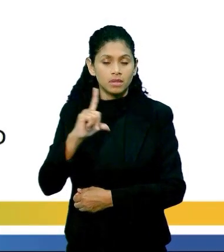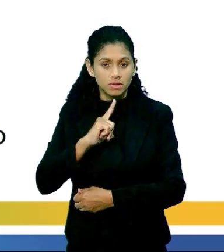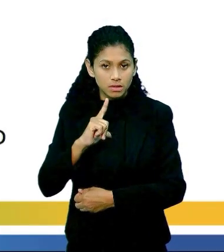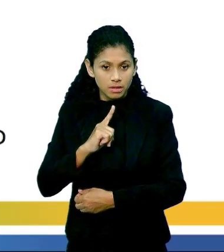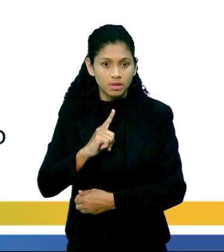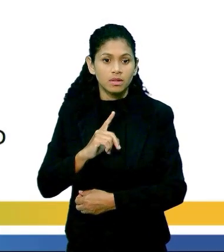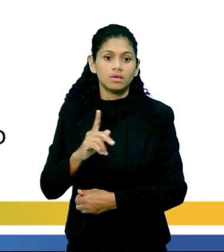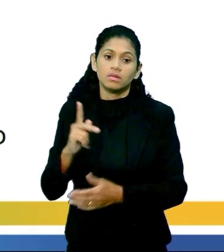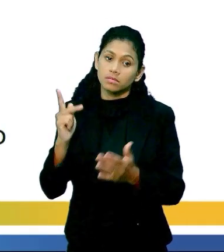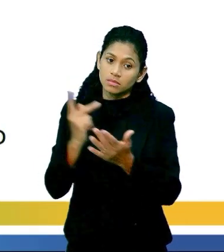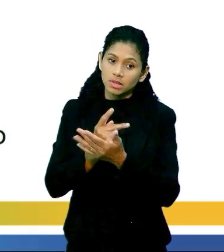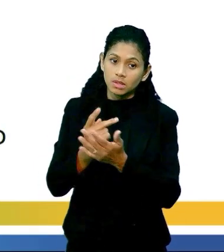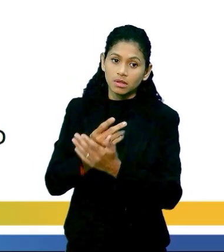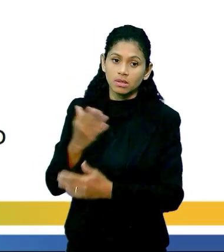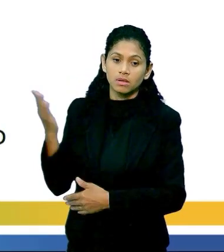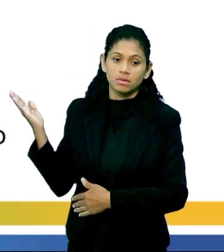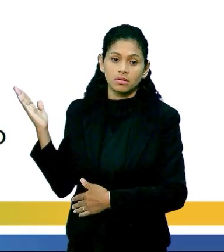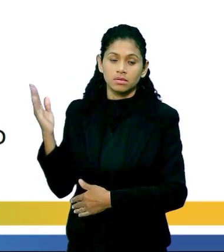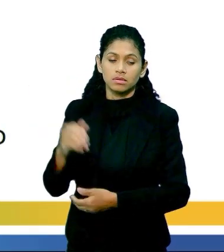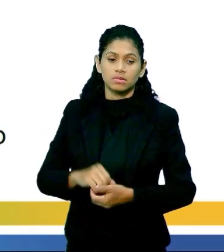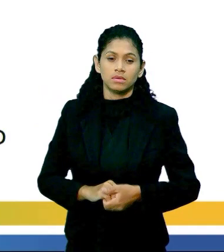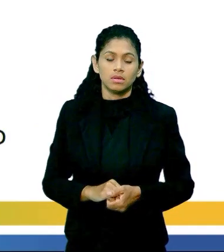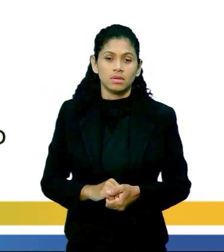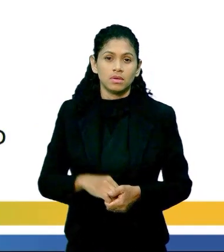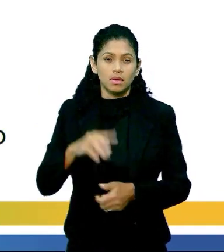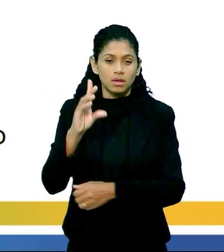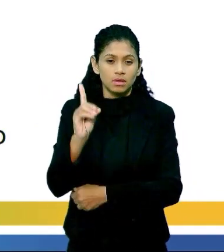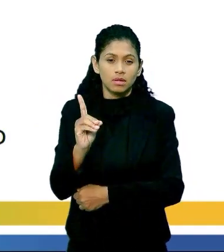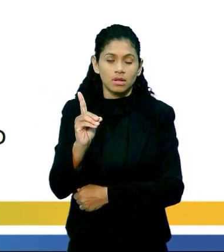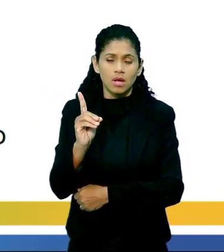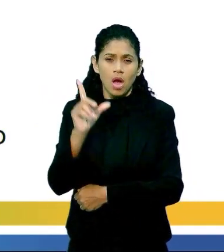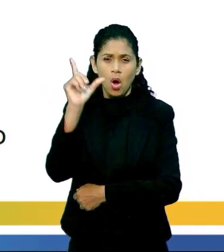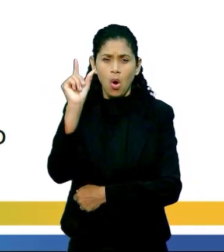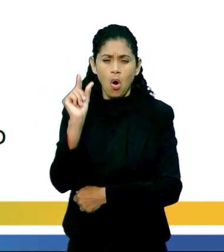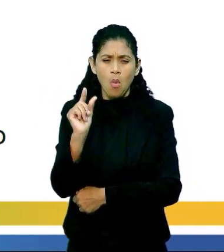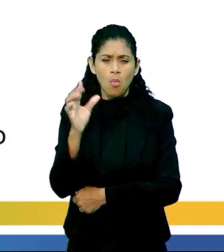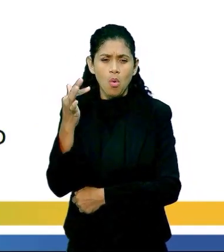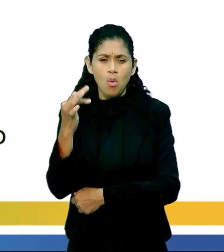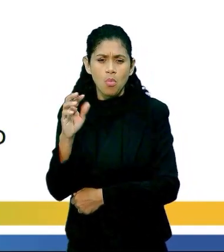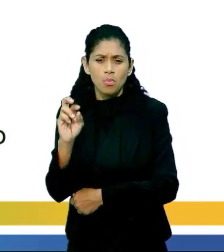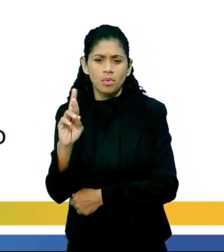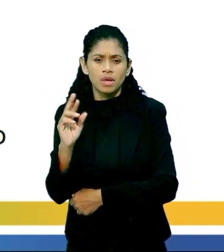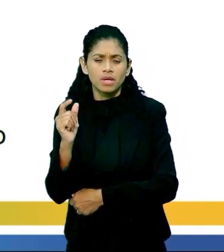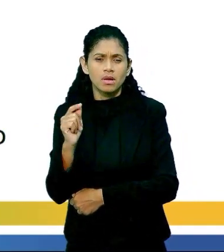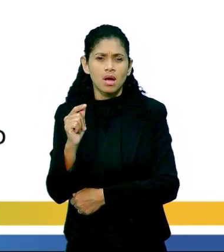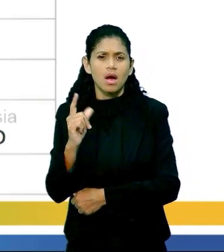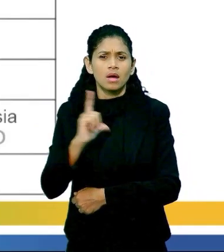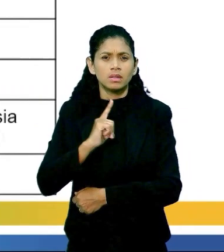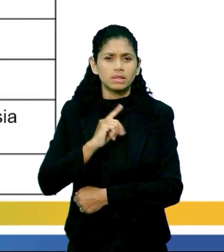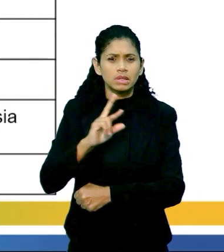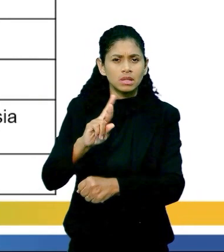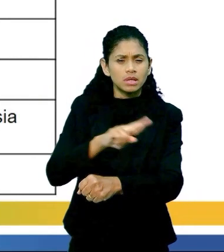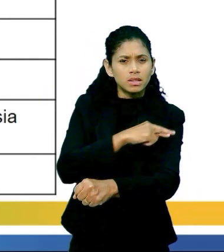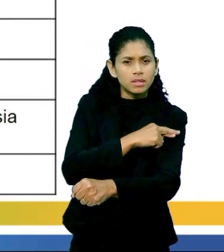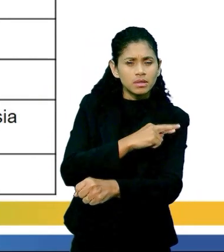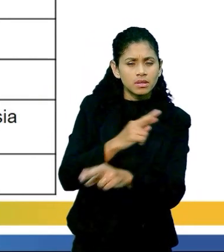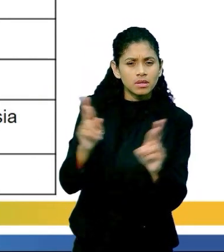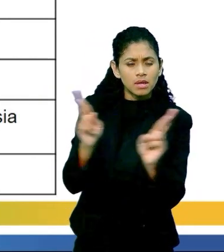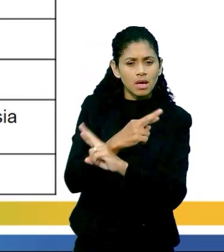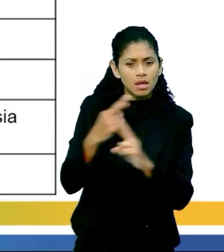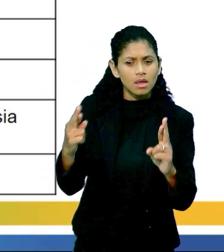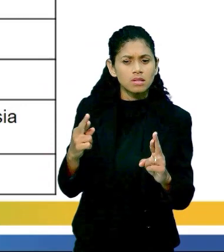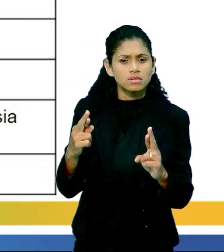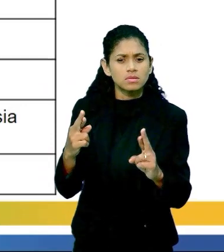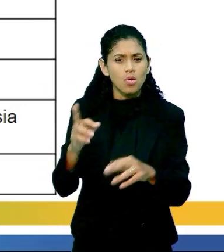Temos sim, né? Então, tá errada. D. Poucos feriados têm relação com a religião. Será? Vamos observar. Marquei